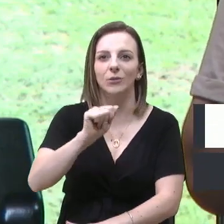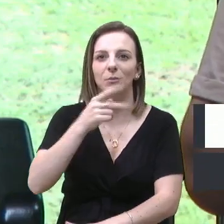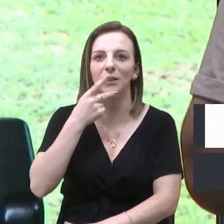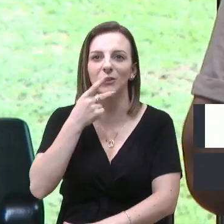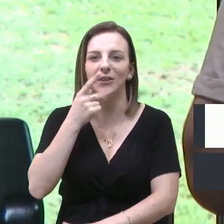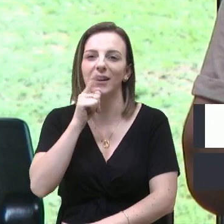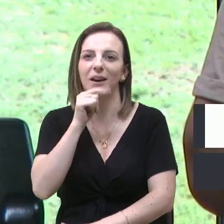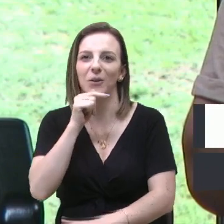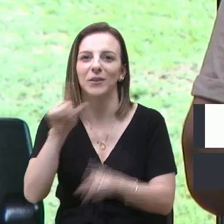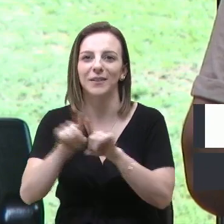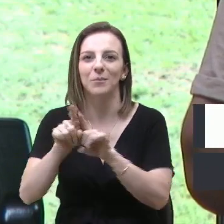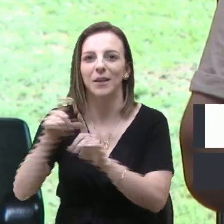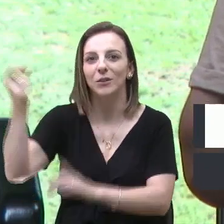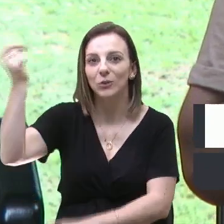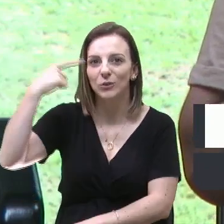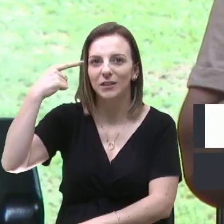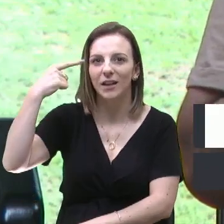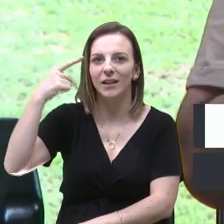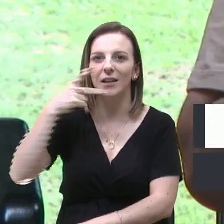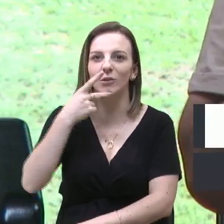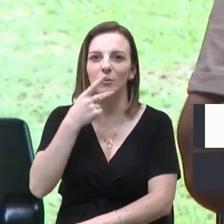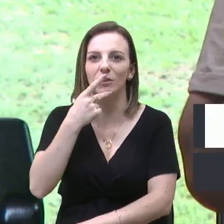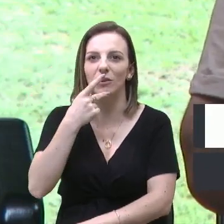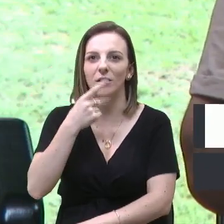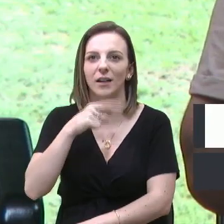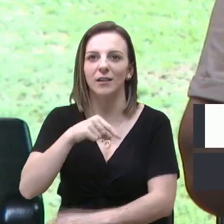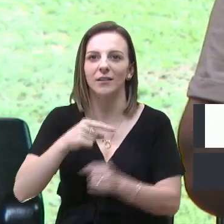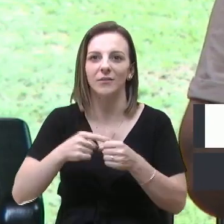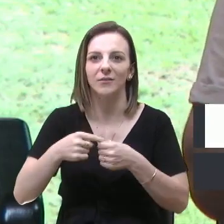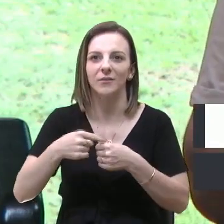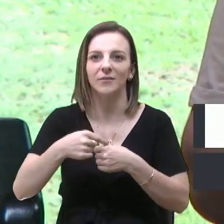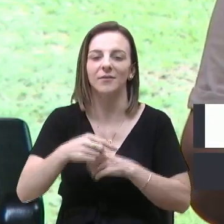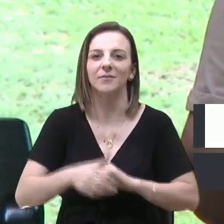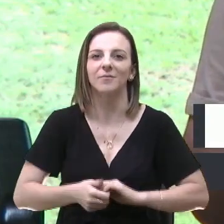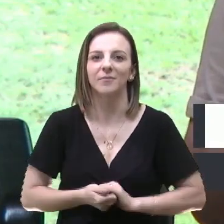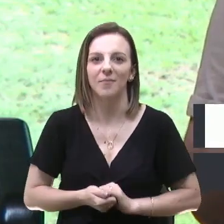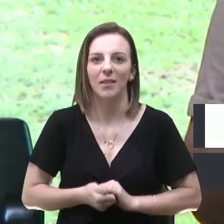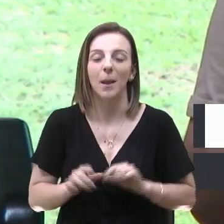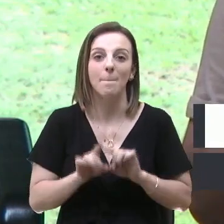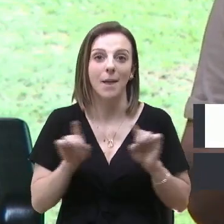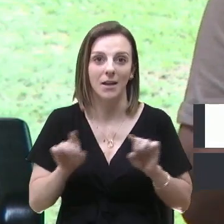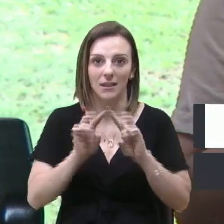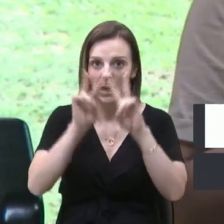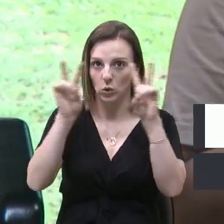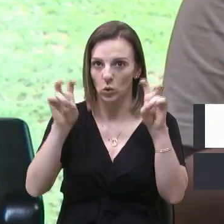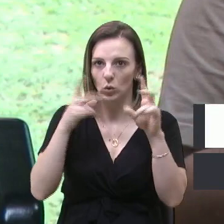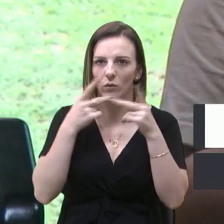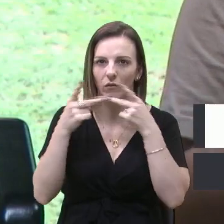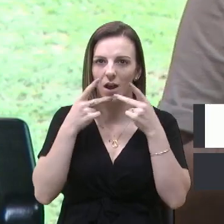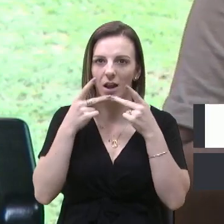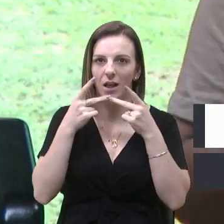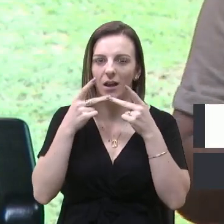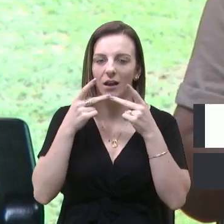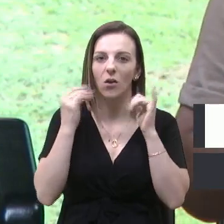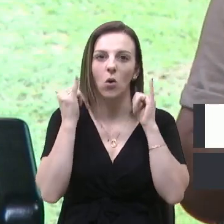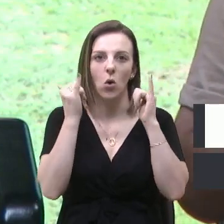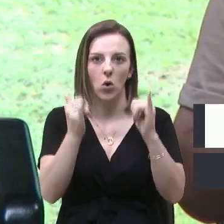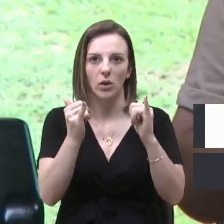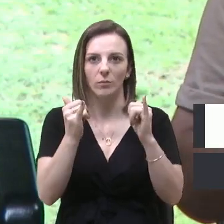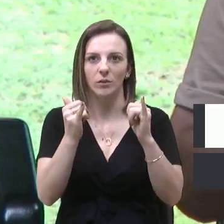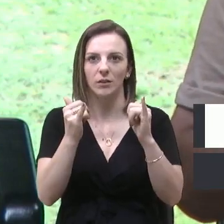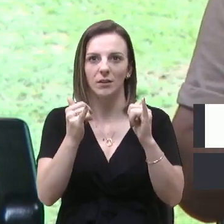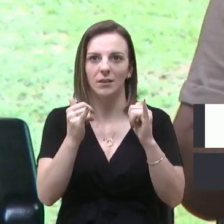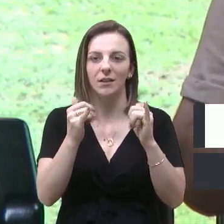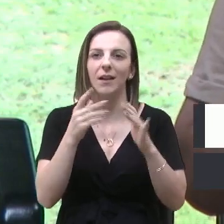da nossa cidade. Agora, o tema que a gente fala, que é o transporte coletivo, aí vem a